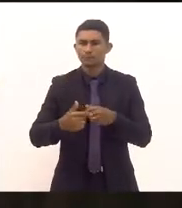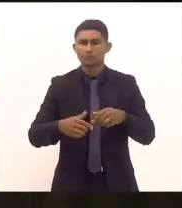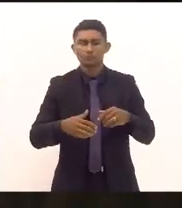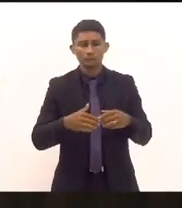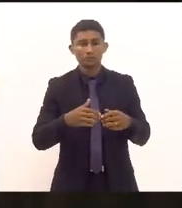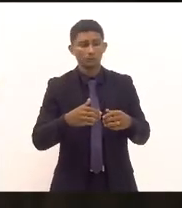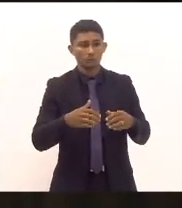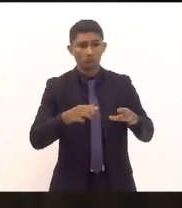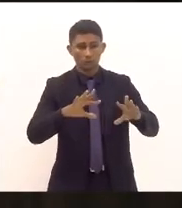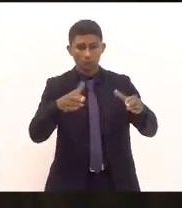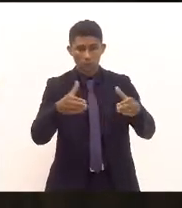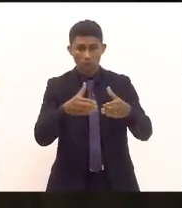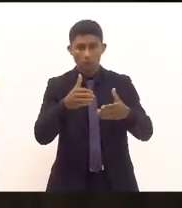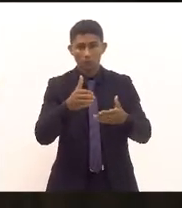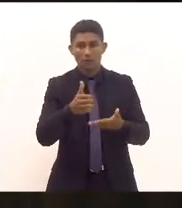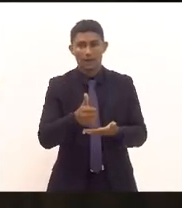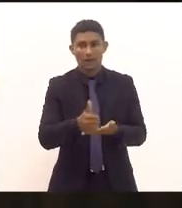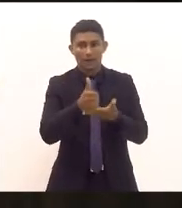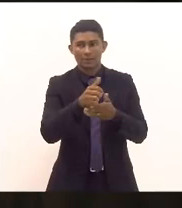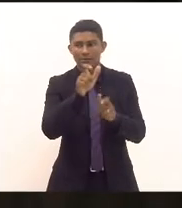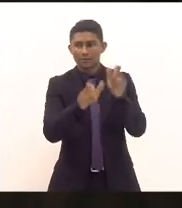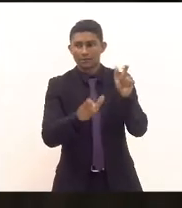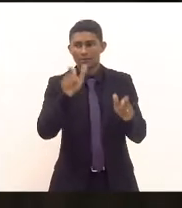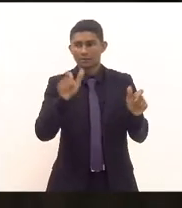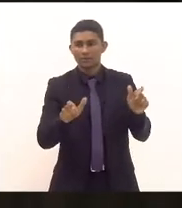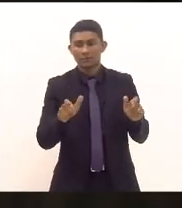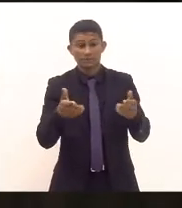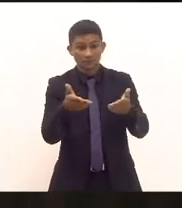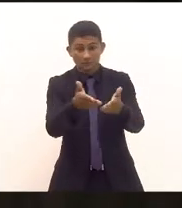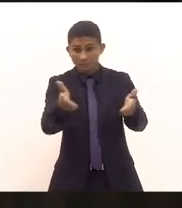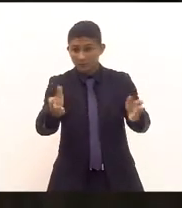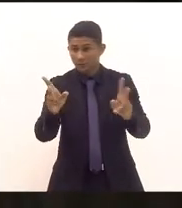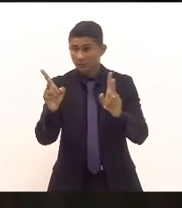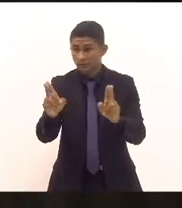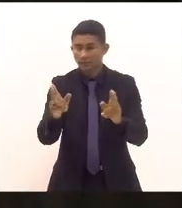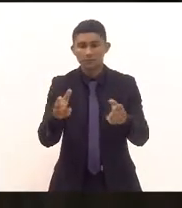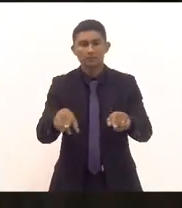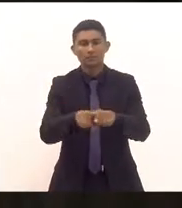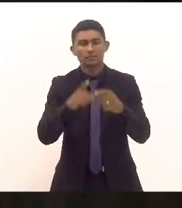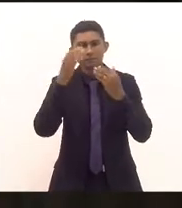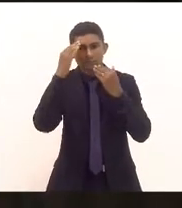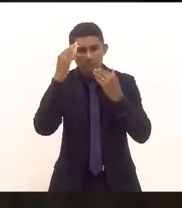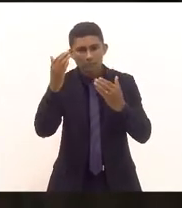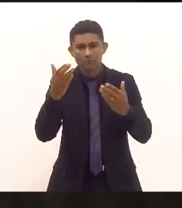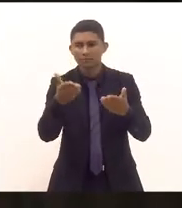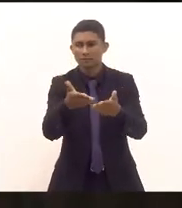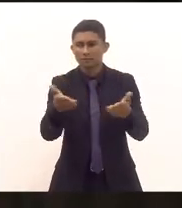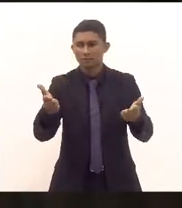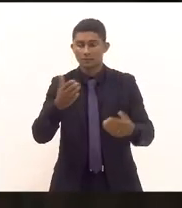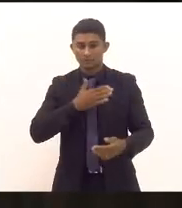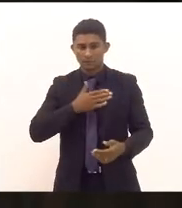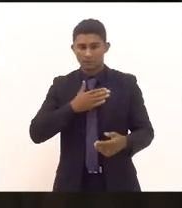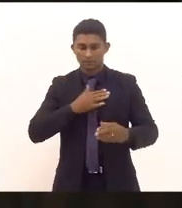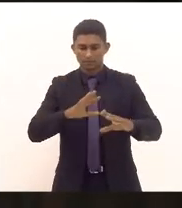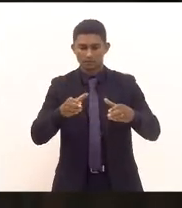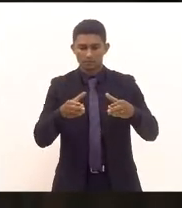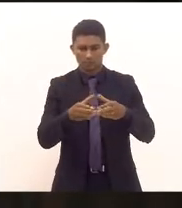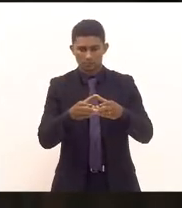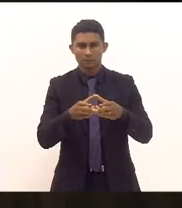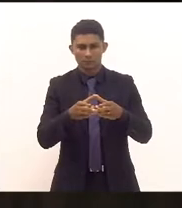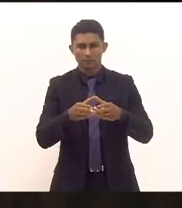nossas Assessoria sair fiz muito esse lugar que vocês estão fazendo tão também quero agradecer a minha assessoria